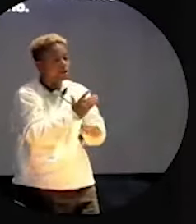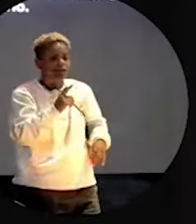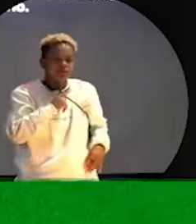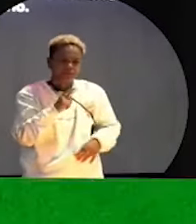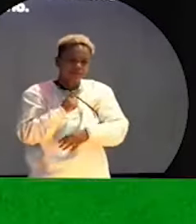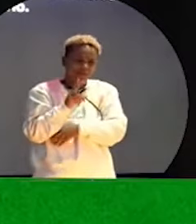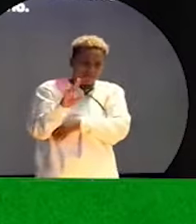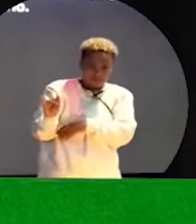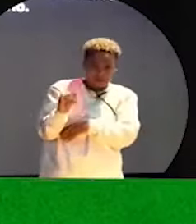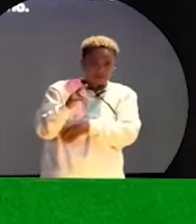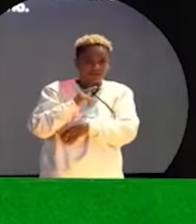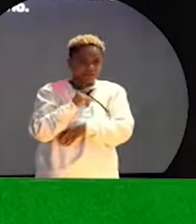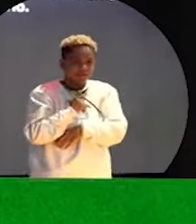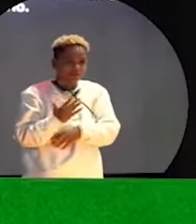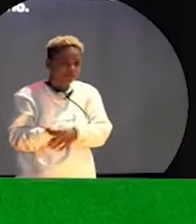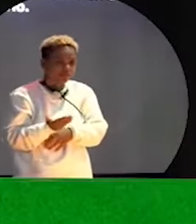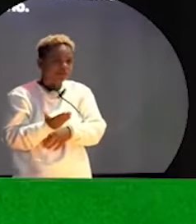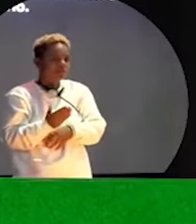DiCaprio.